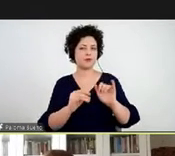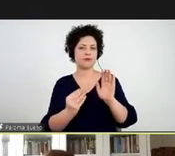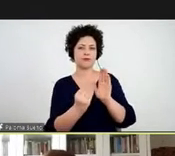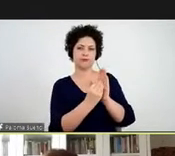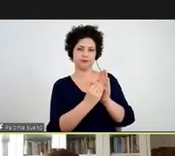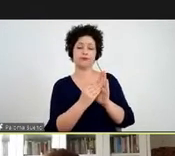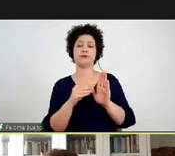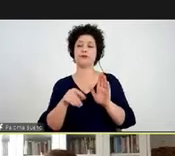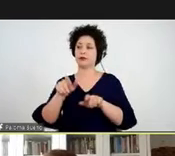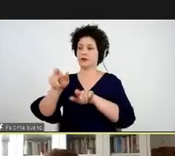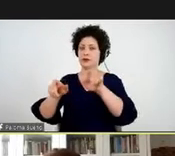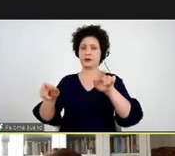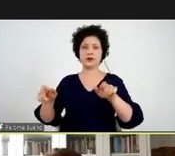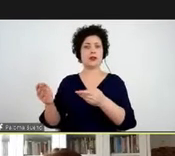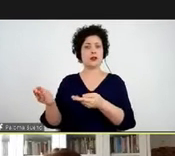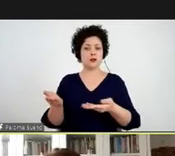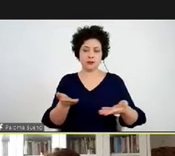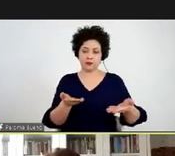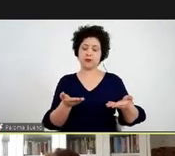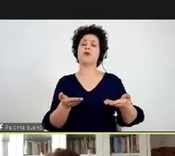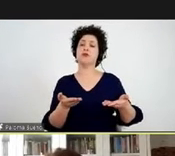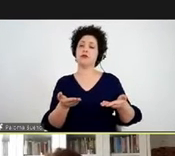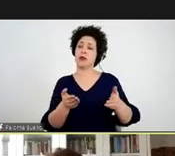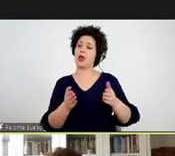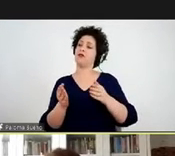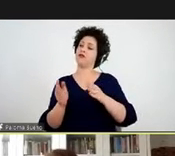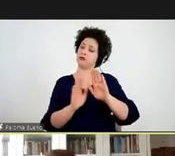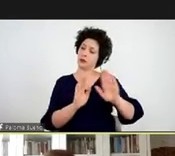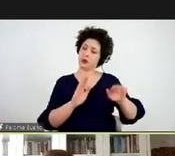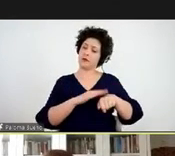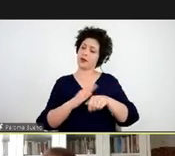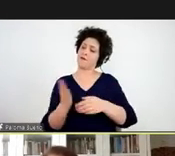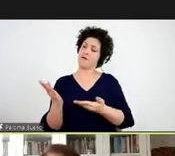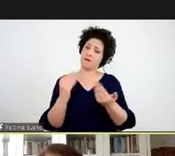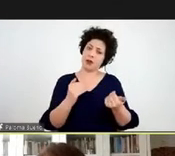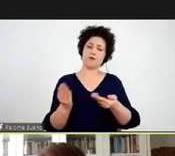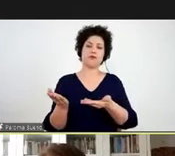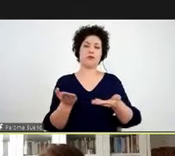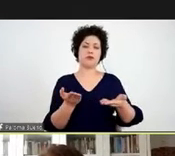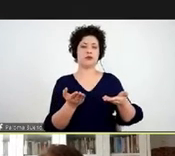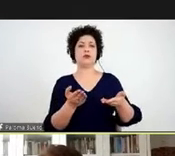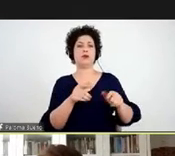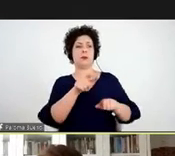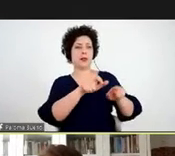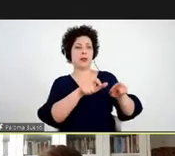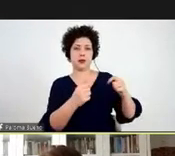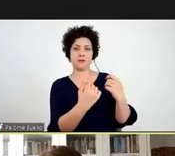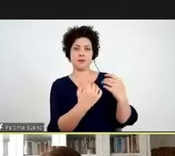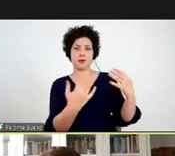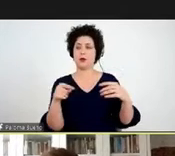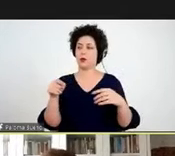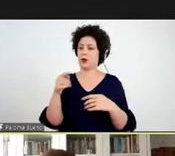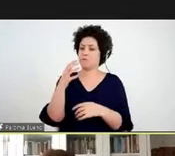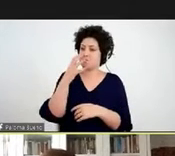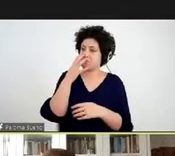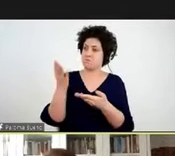serem convidados para expor numa capela fazia um encantamento ao artista